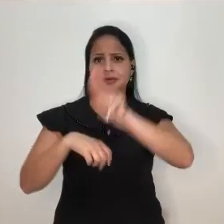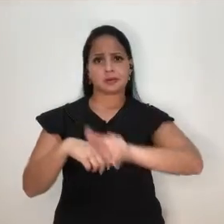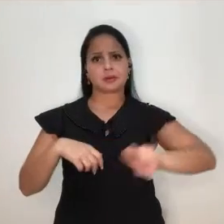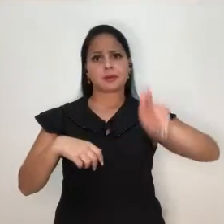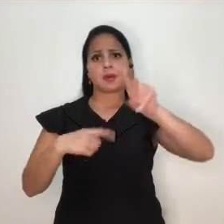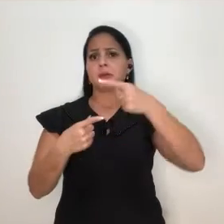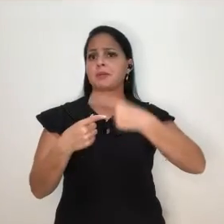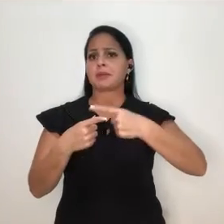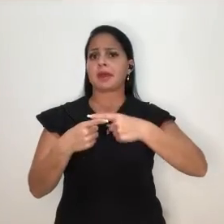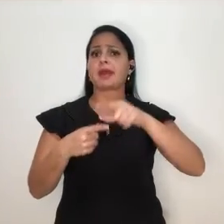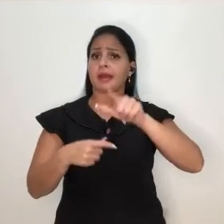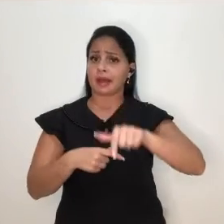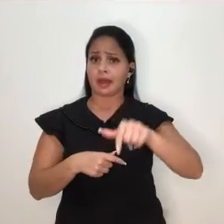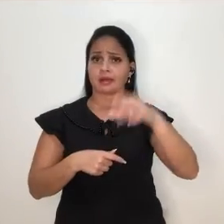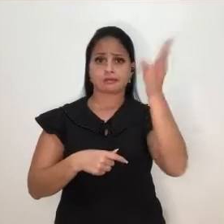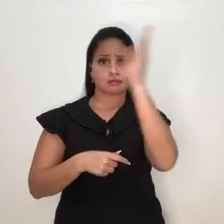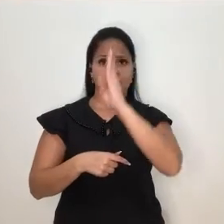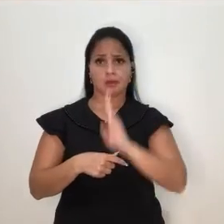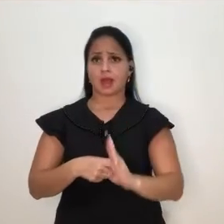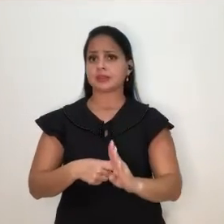universidade, porque é no Brasil inteiro.